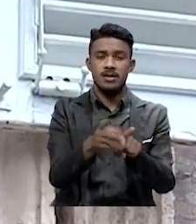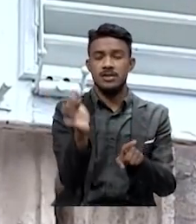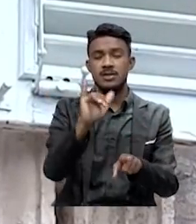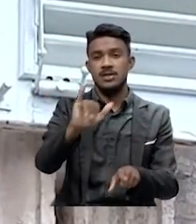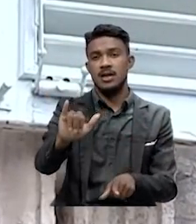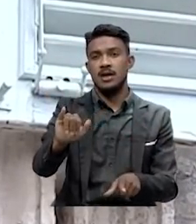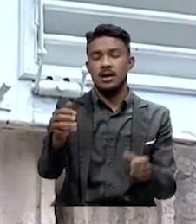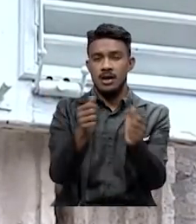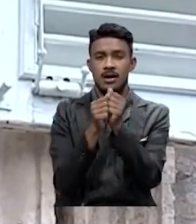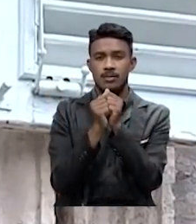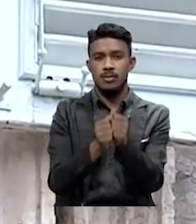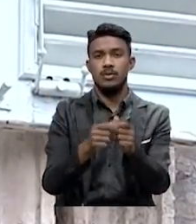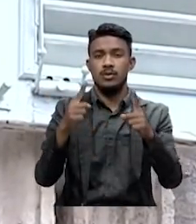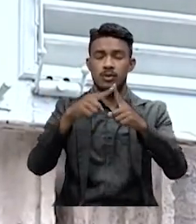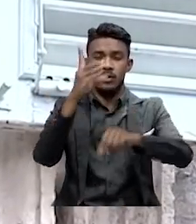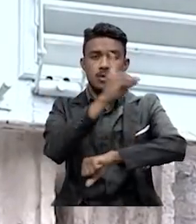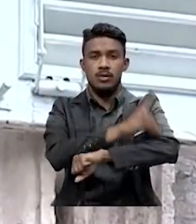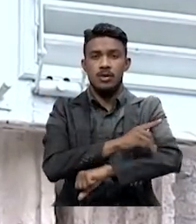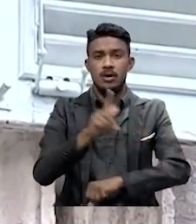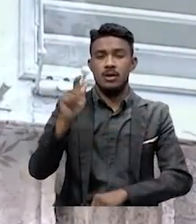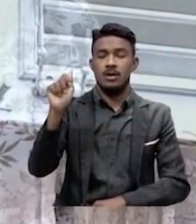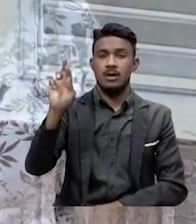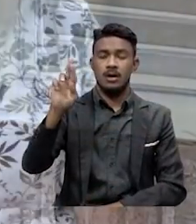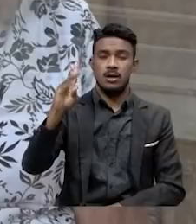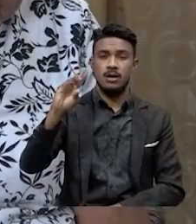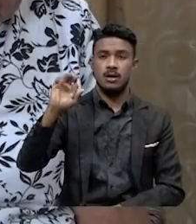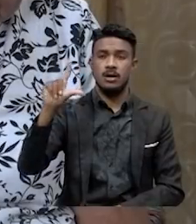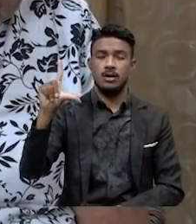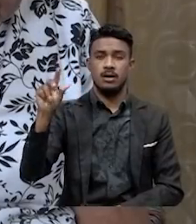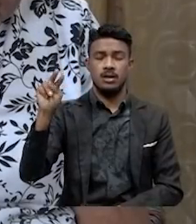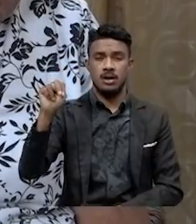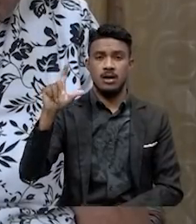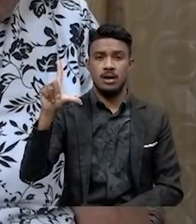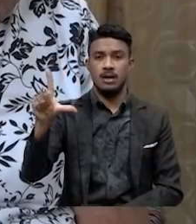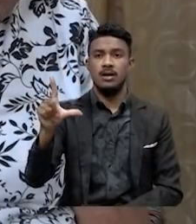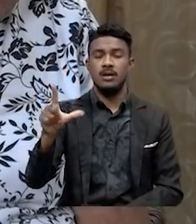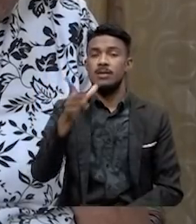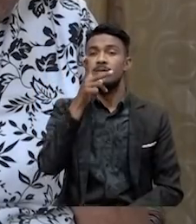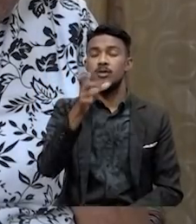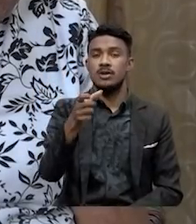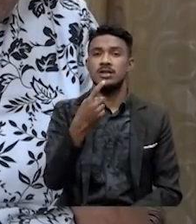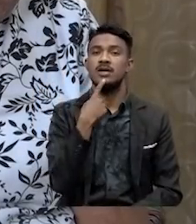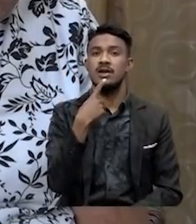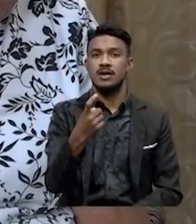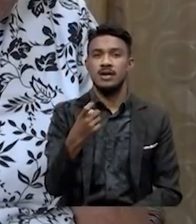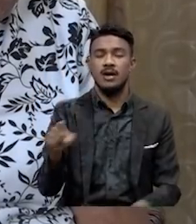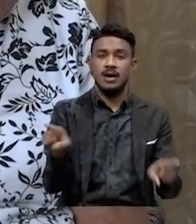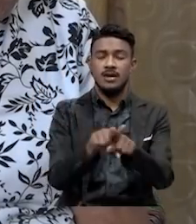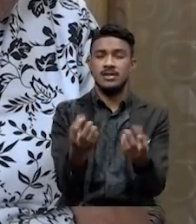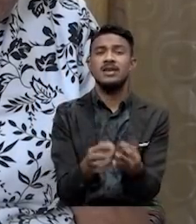acompanha to en loro. Cardinal né, como em português adianta, é príncipe da